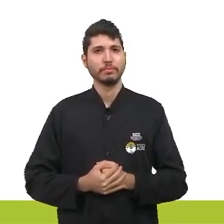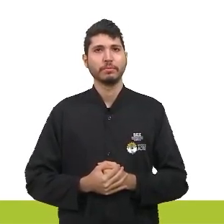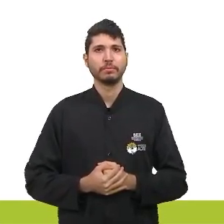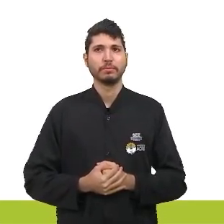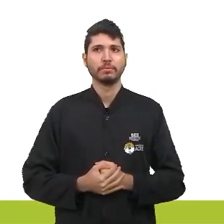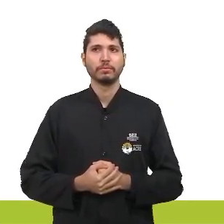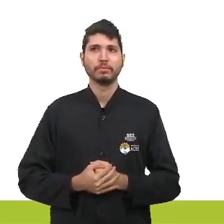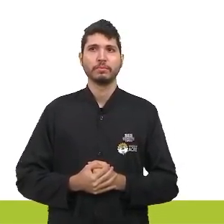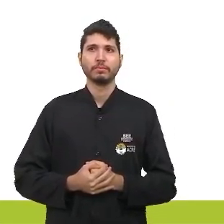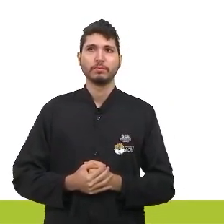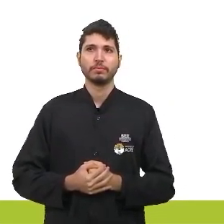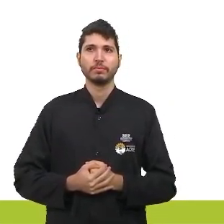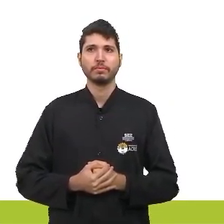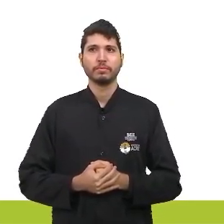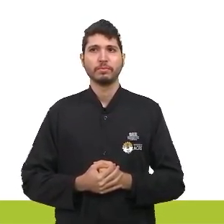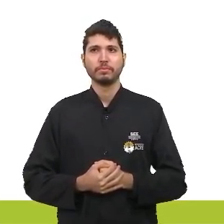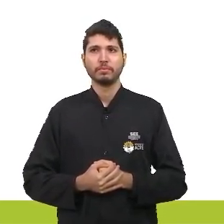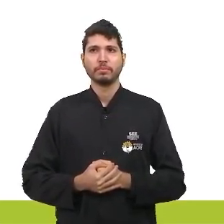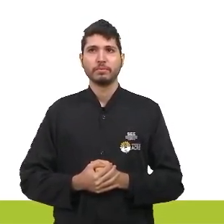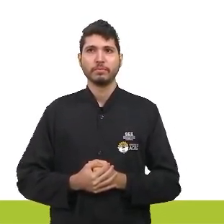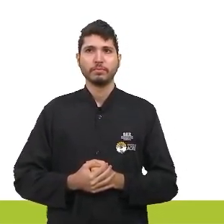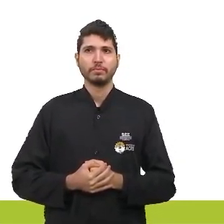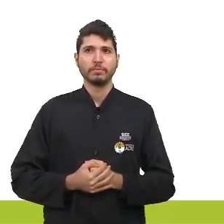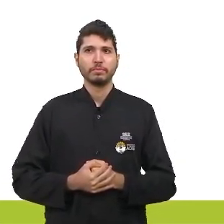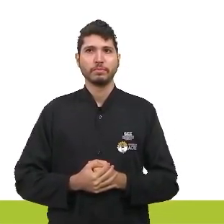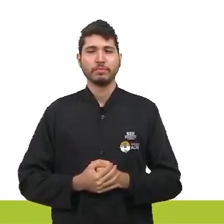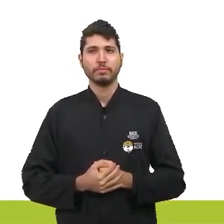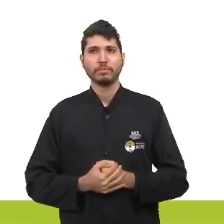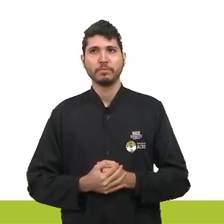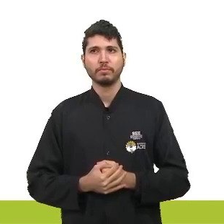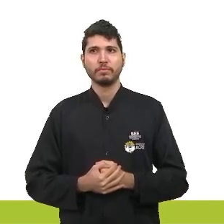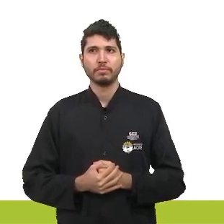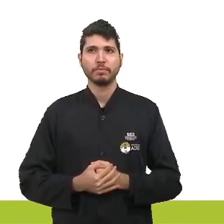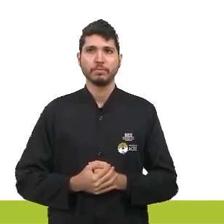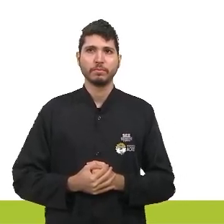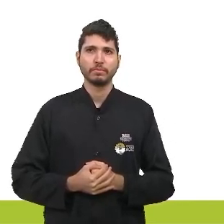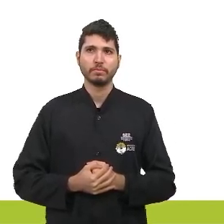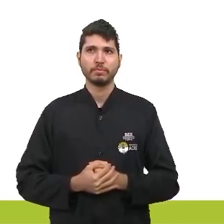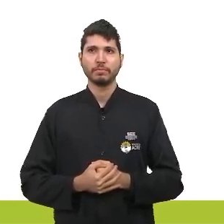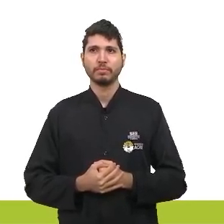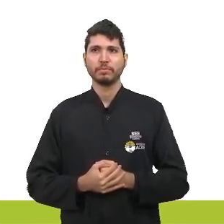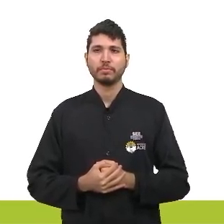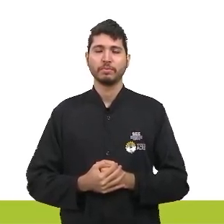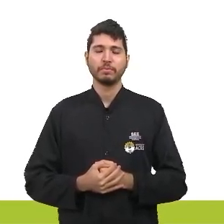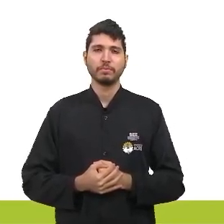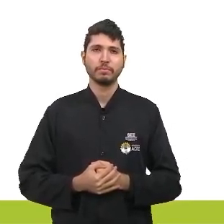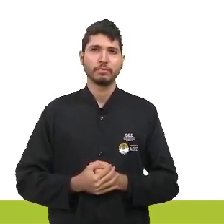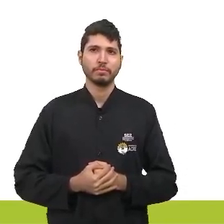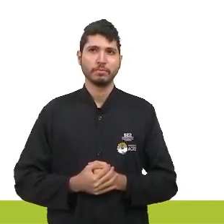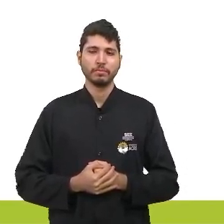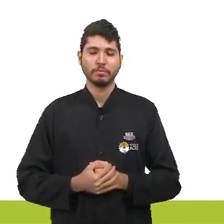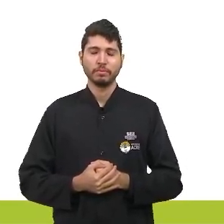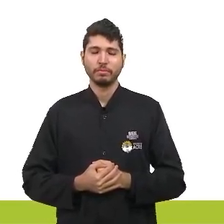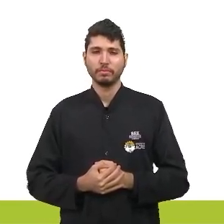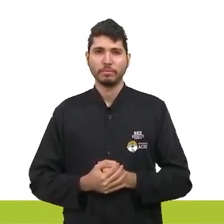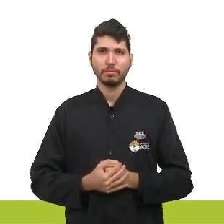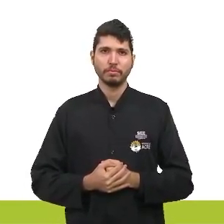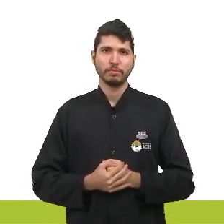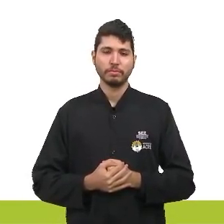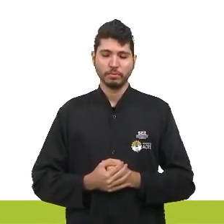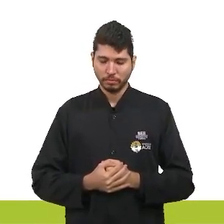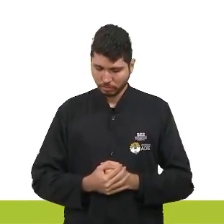Deixa eu fazer uma conta aqui para a gente ficar com isso em termos de fração. Isso vai